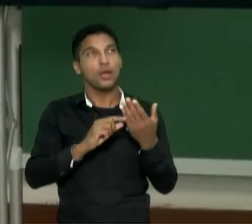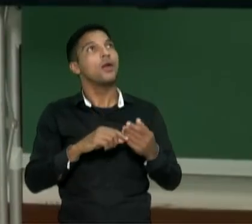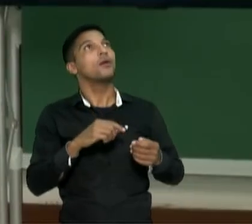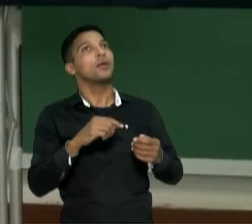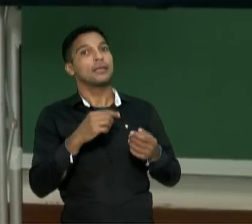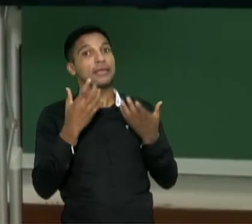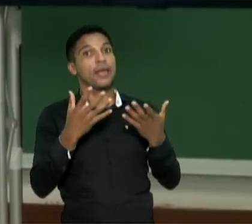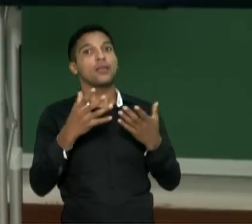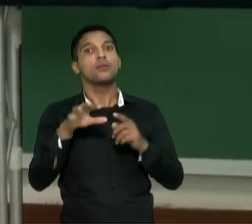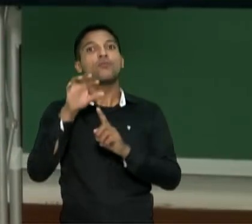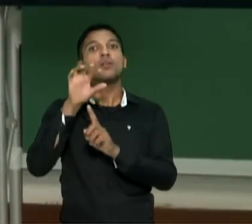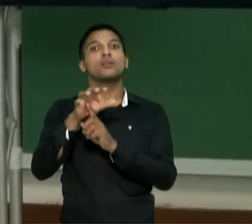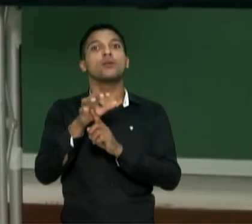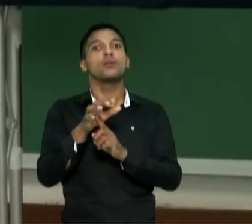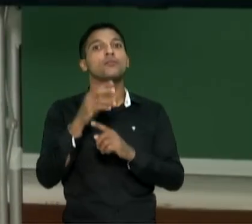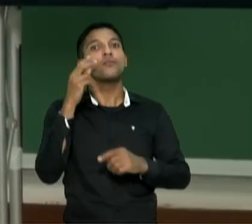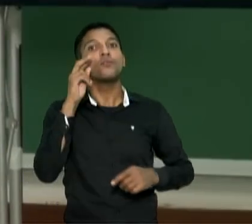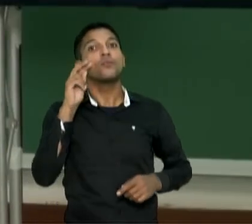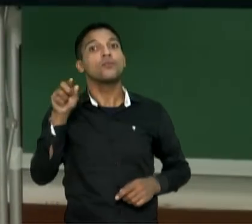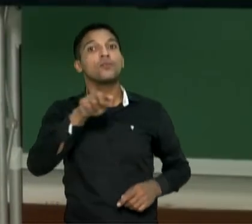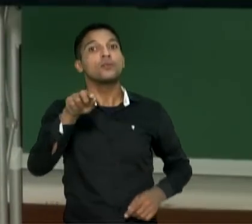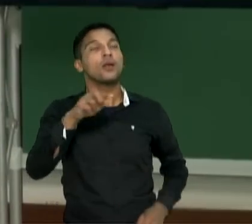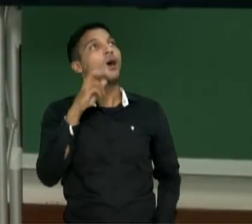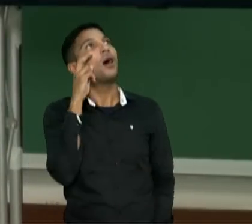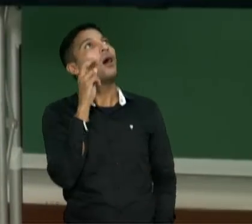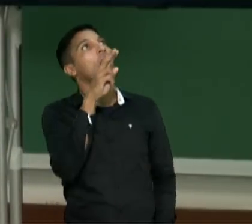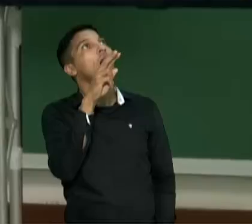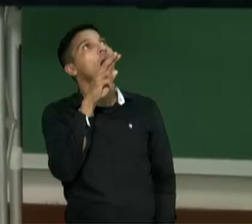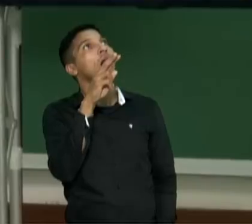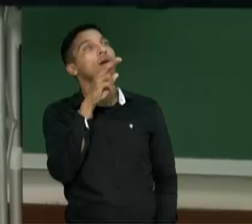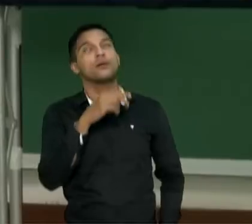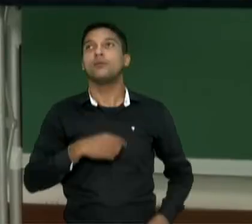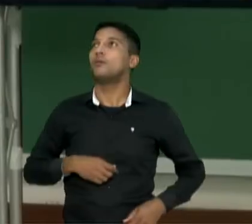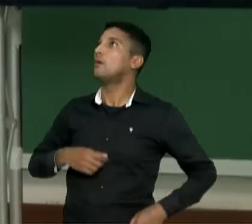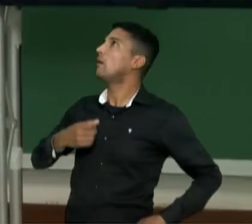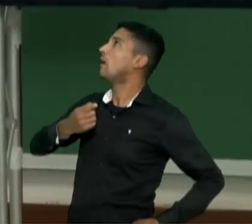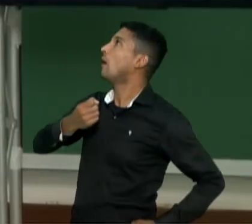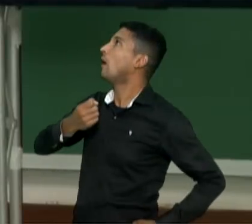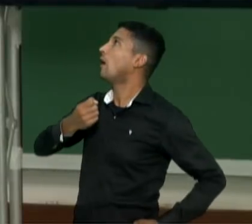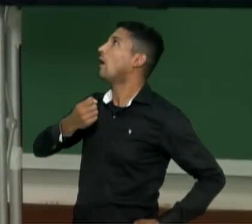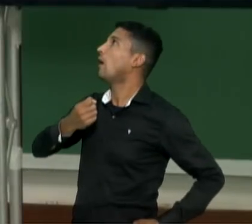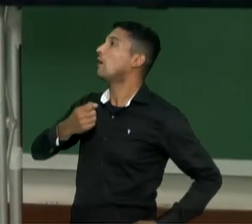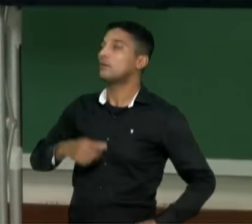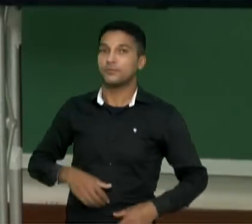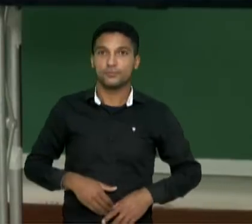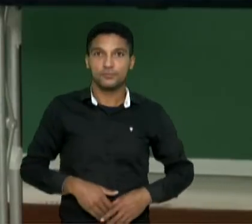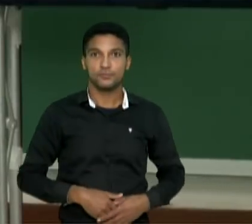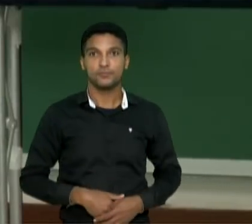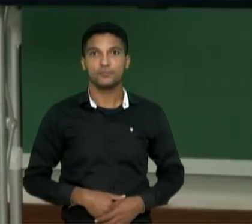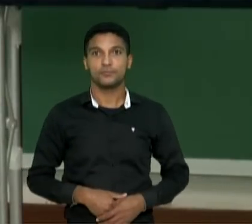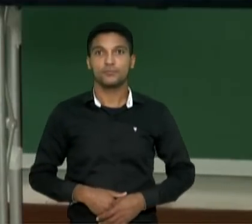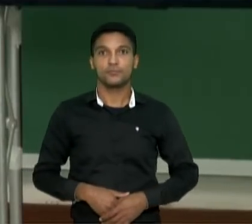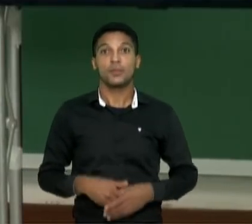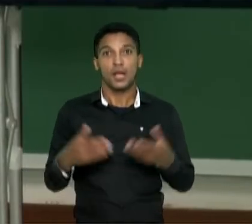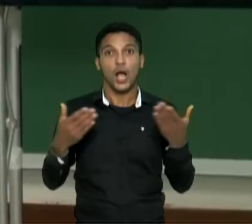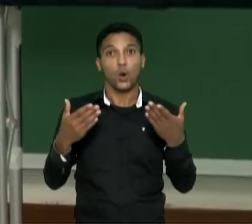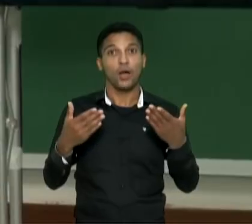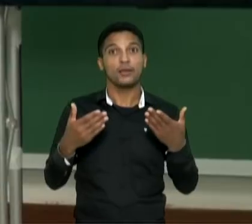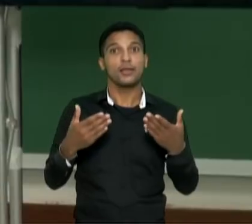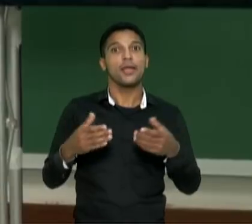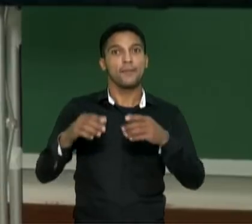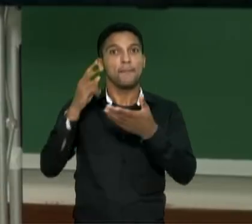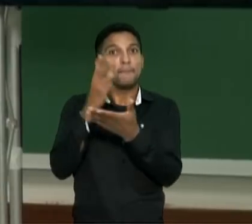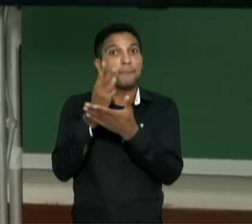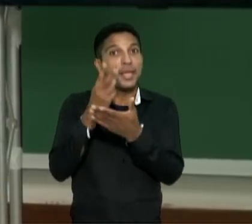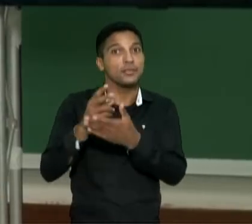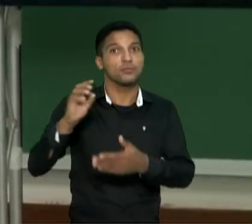para cima a figura e tivesse essa apreensão. Agora a gente vai ver Davi também, só que